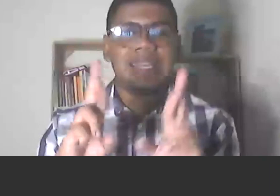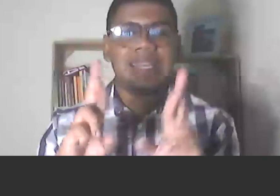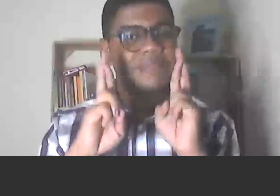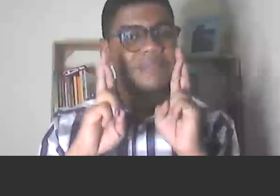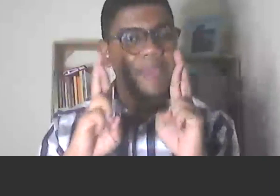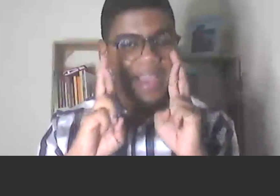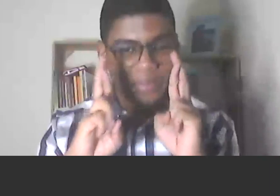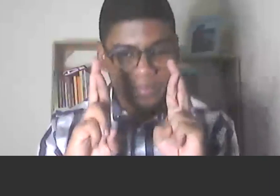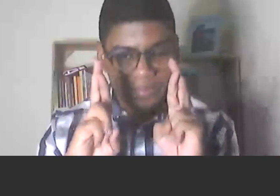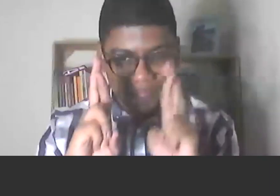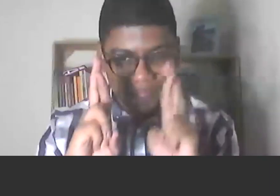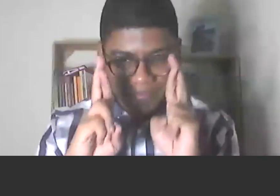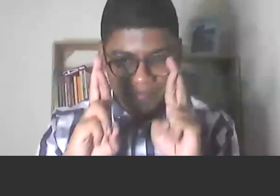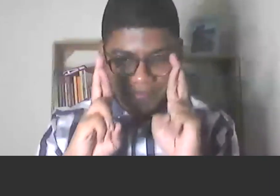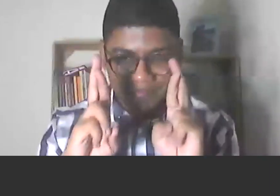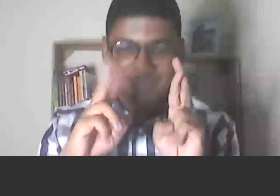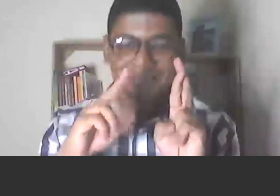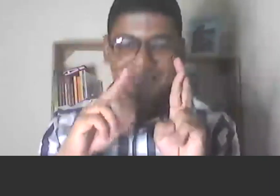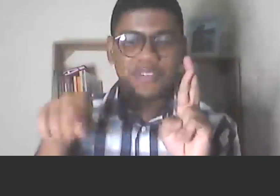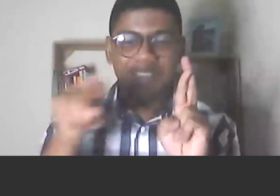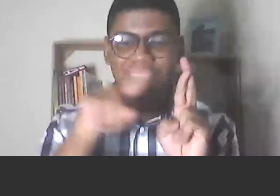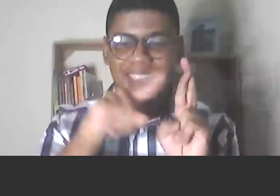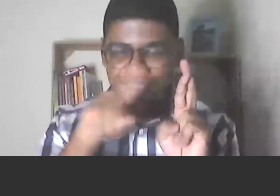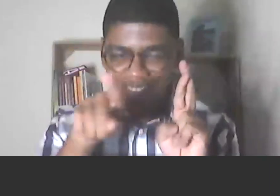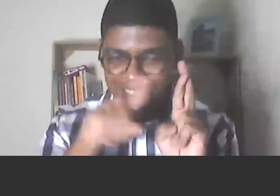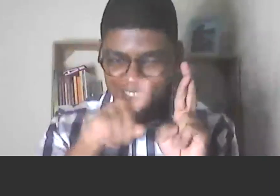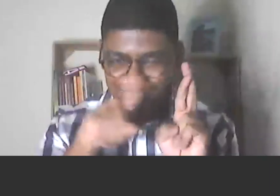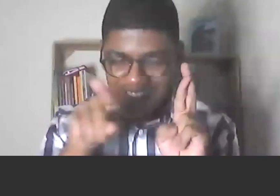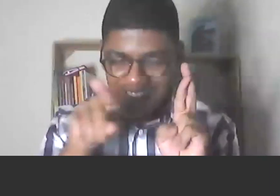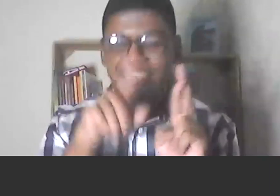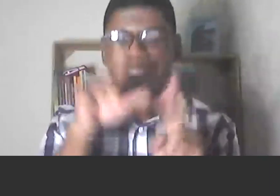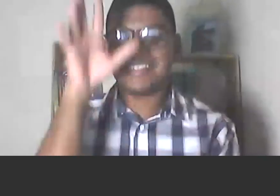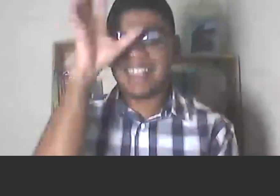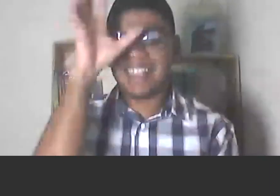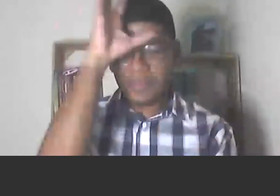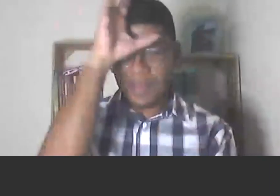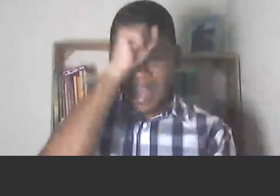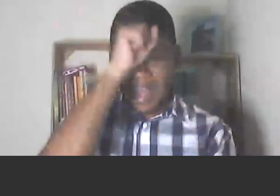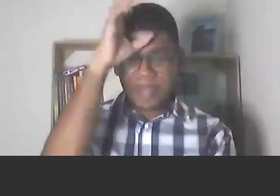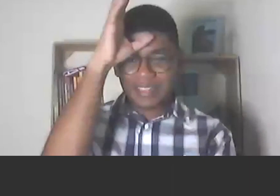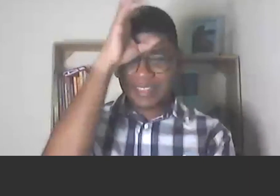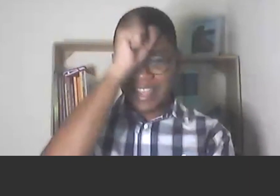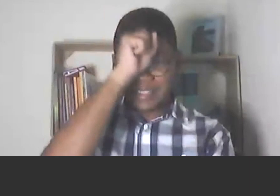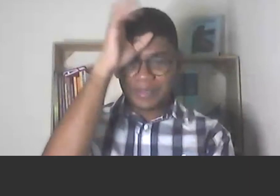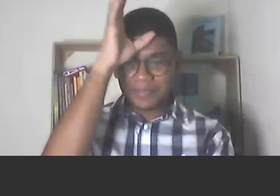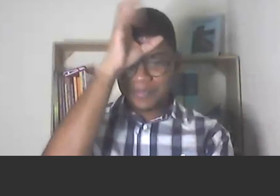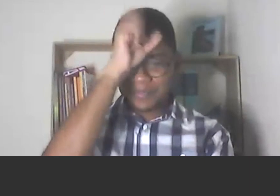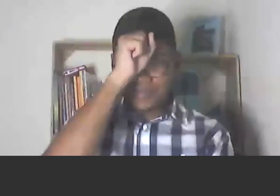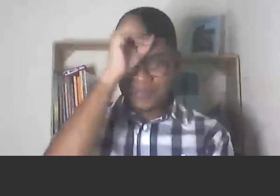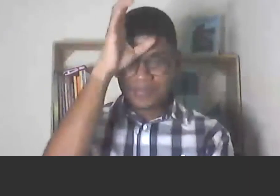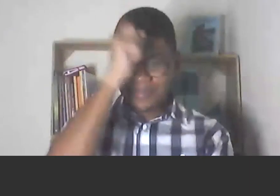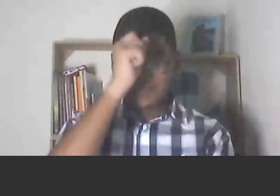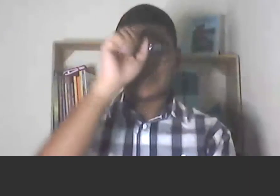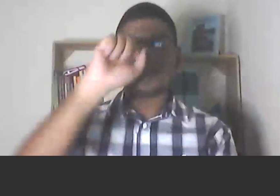Eu espero que vocês estejam